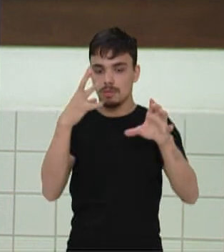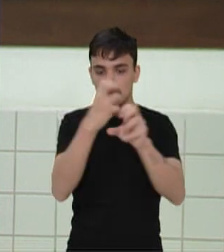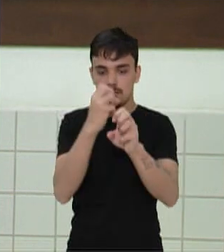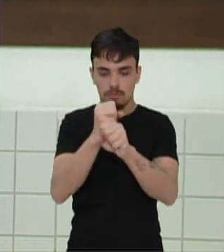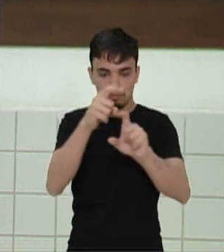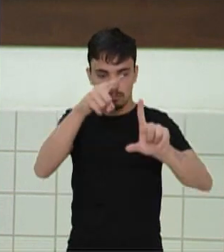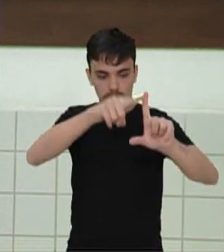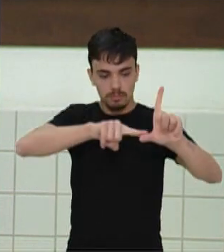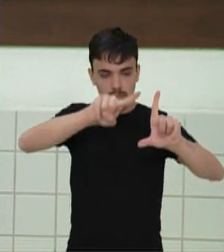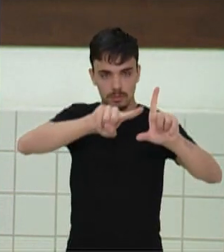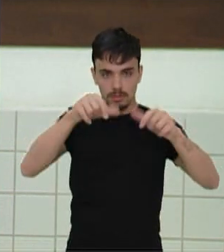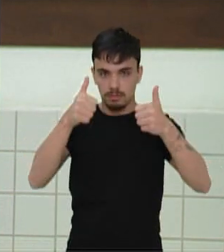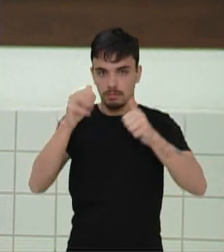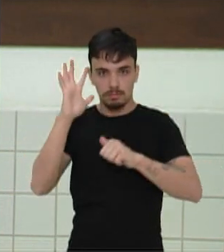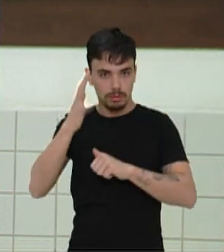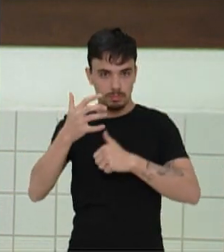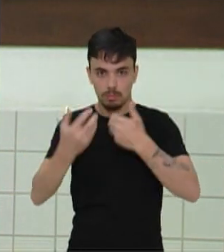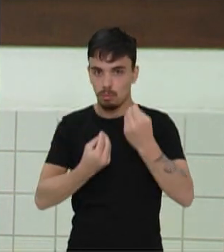ok? Beleza?